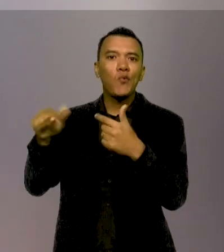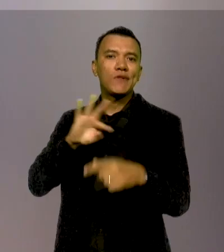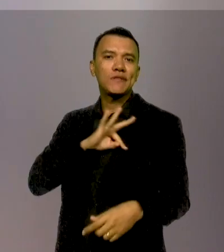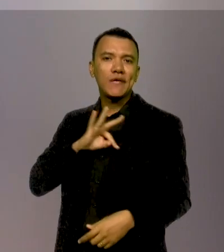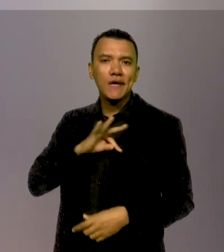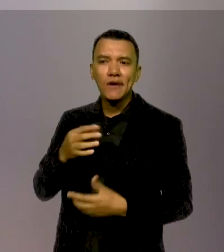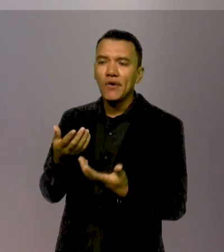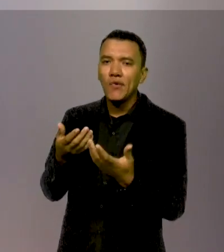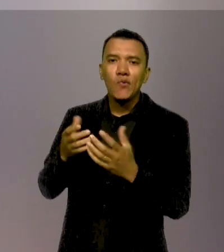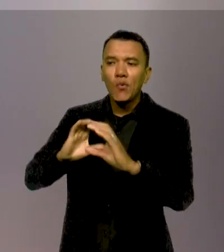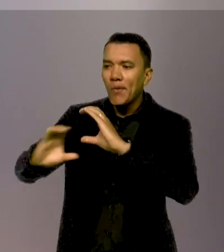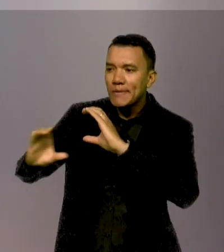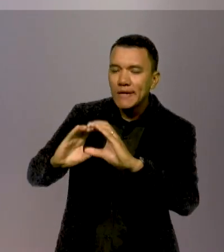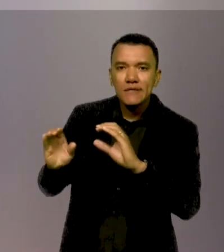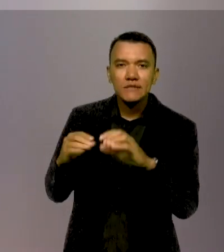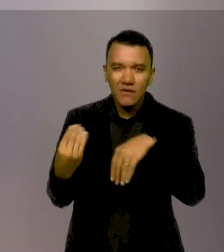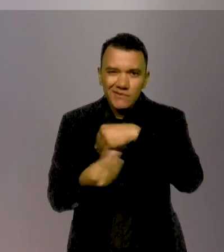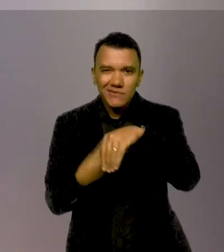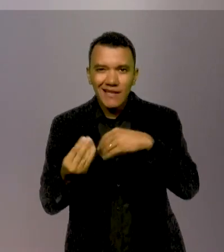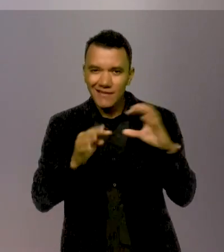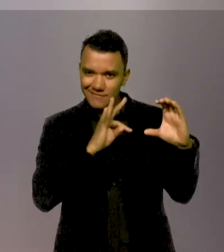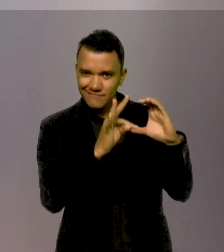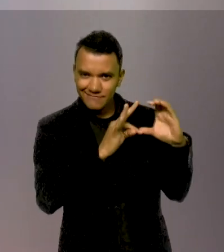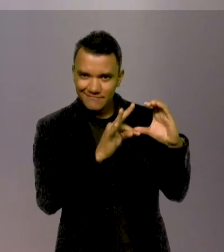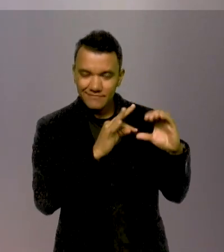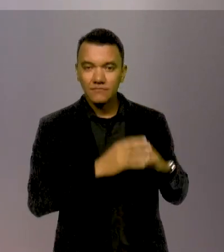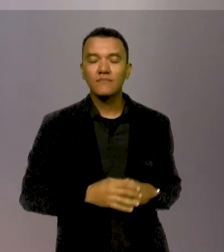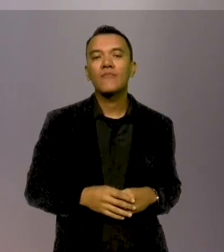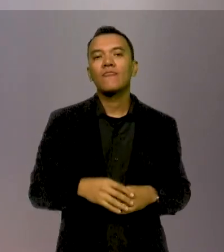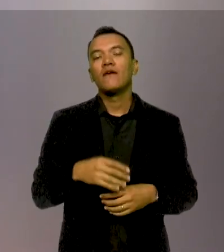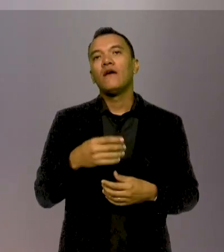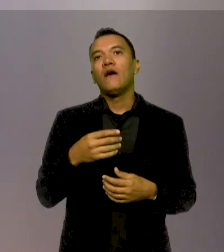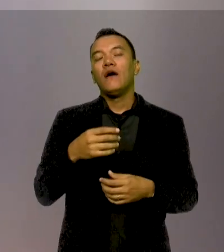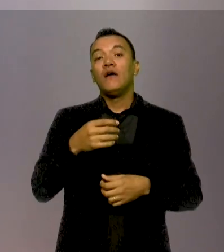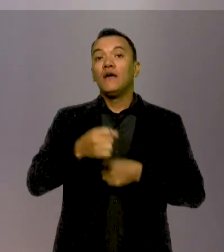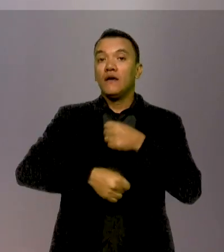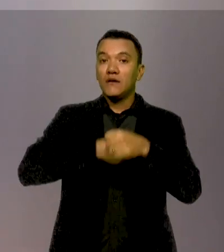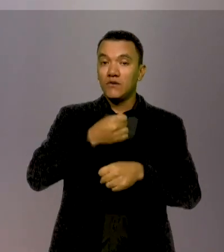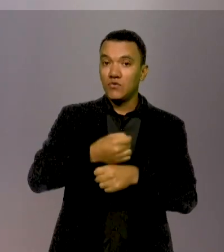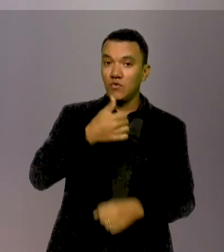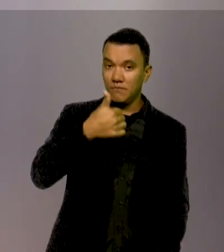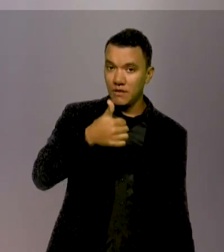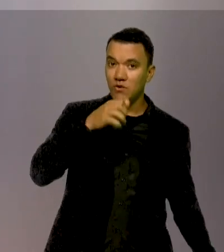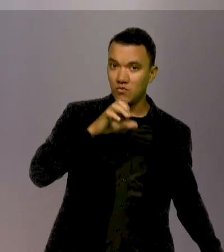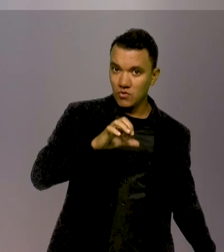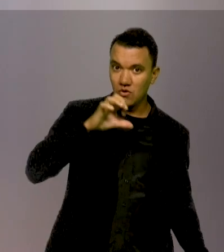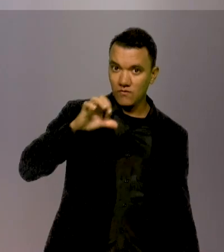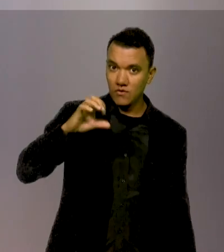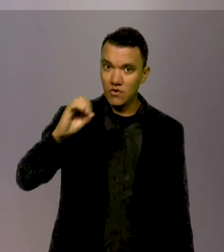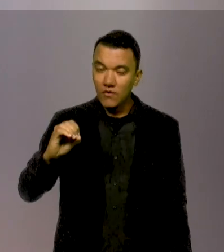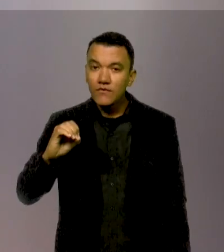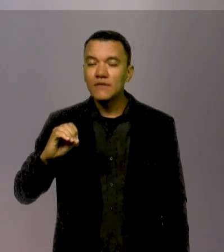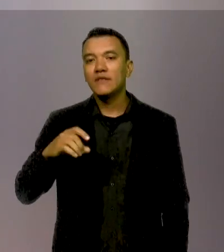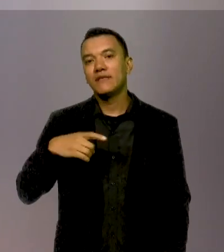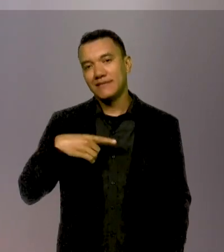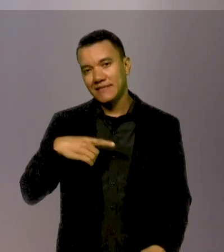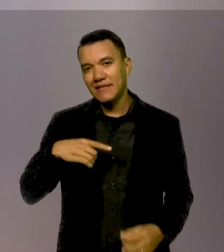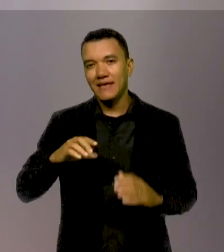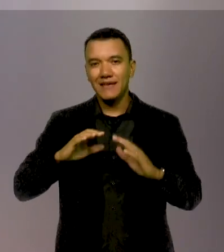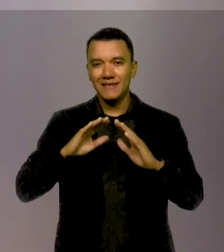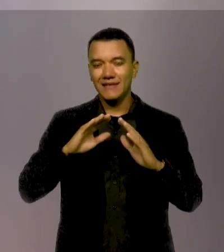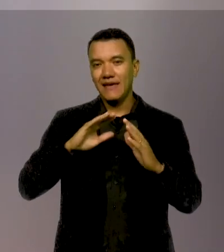comunicação. E aí, mais fortemente nos anos 90, é que chega a abordagem bilíngue da educação e